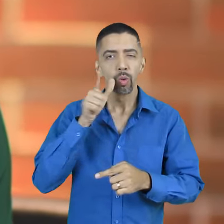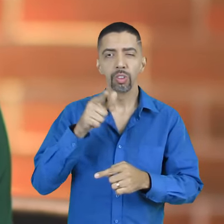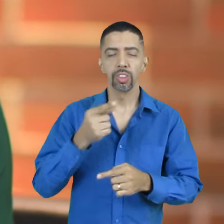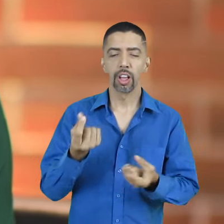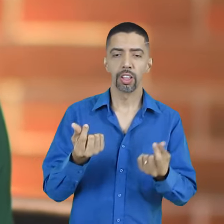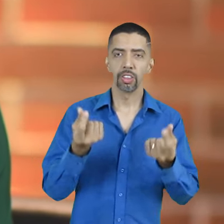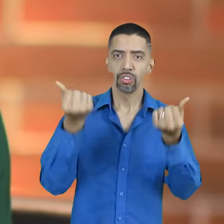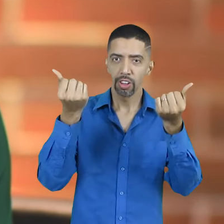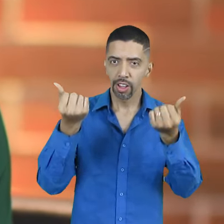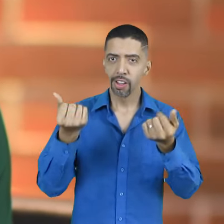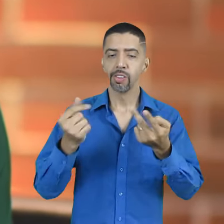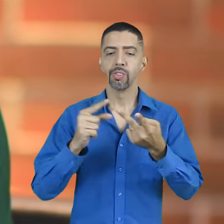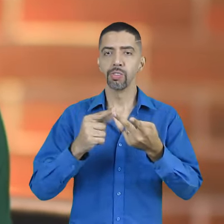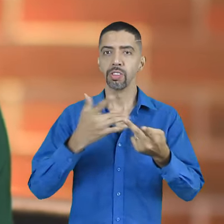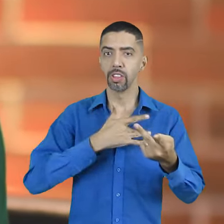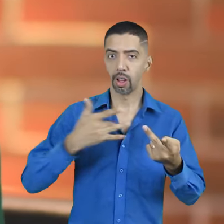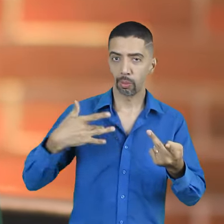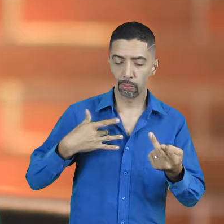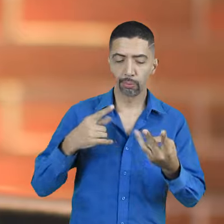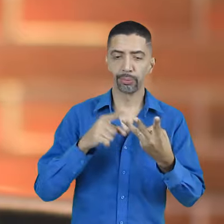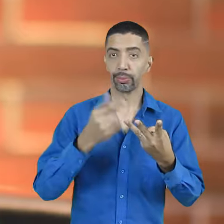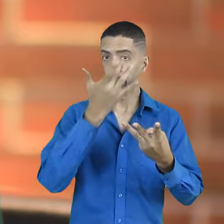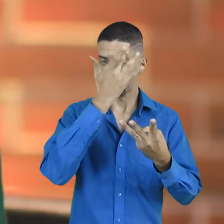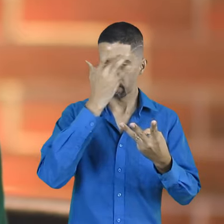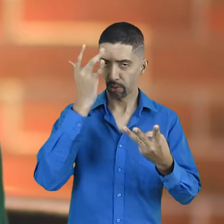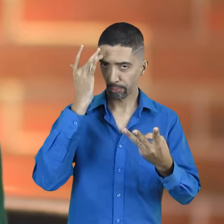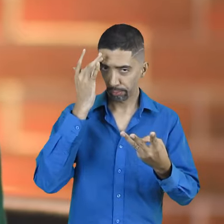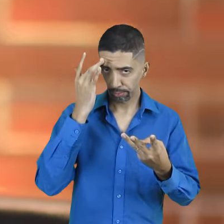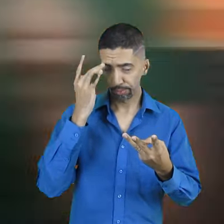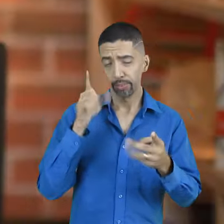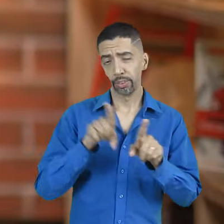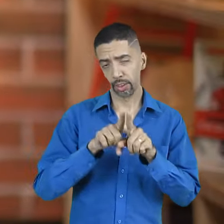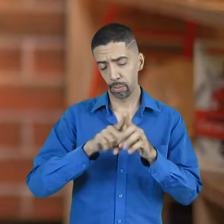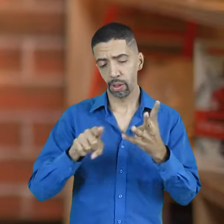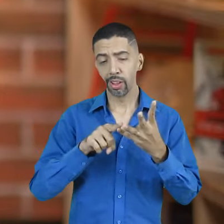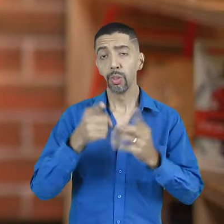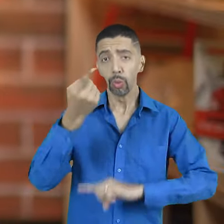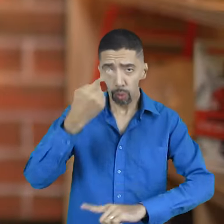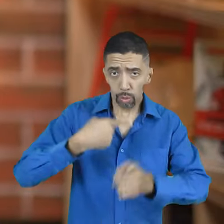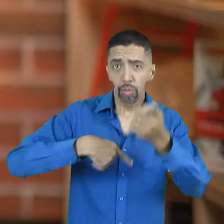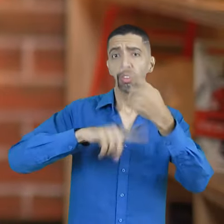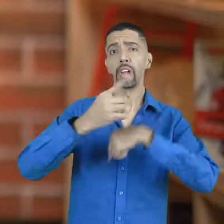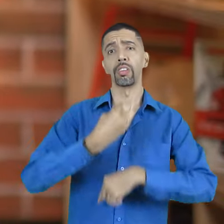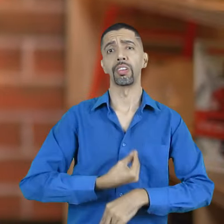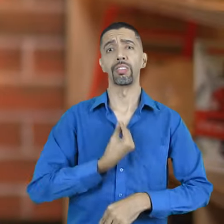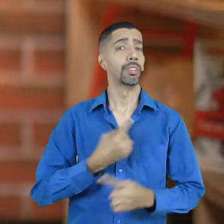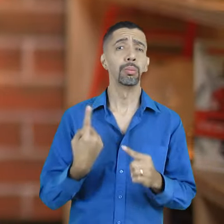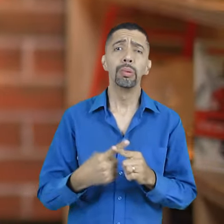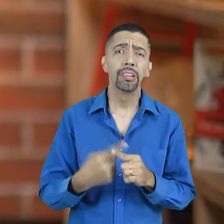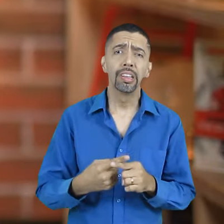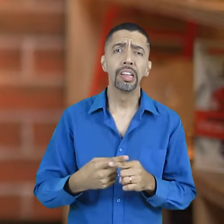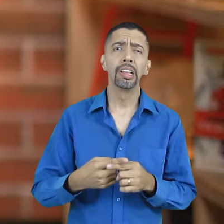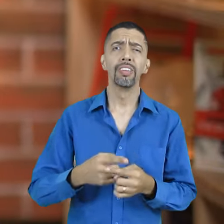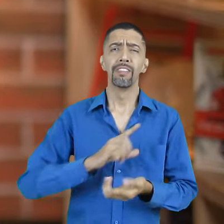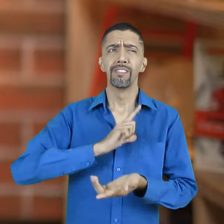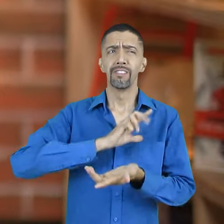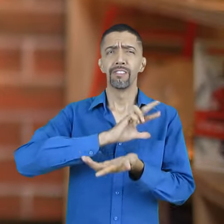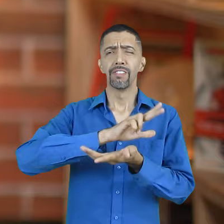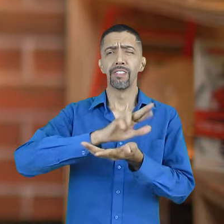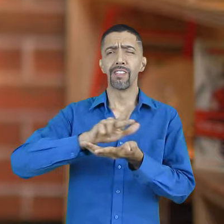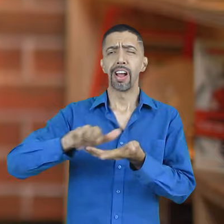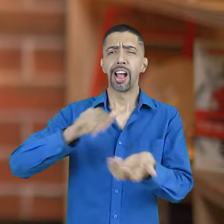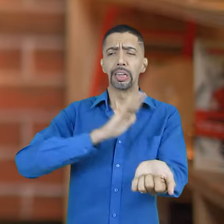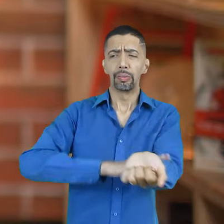física, mental, espiritual e também financeira. Por quê? Porque são muitos os vícios que não